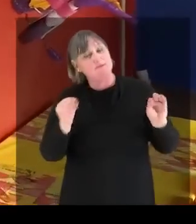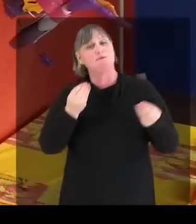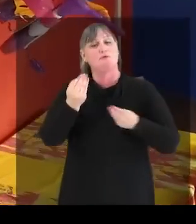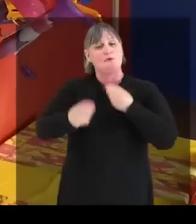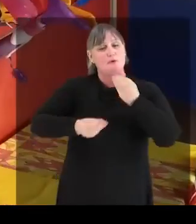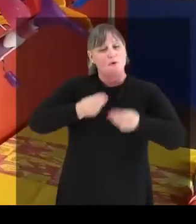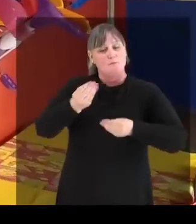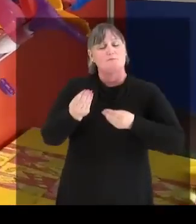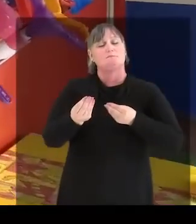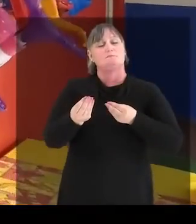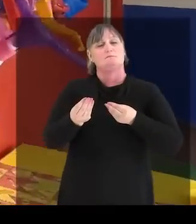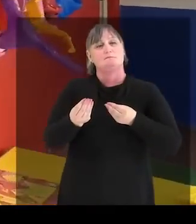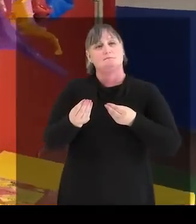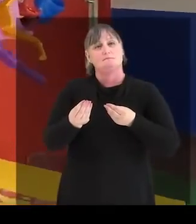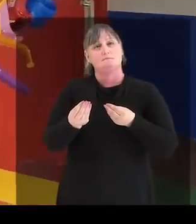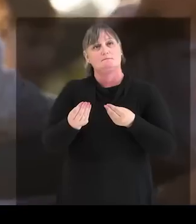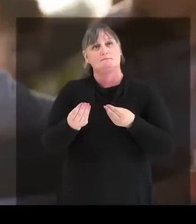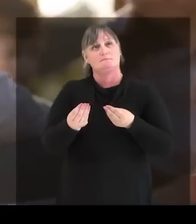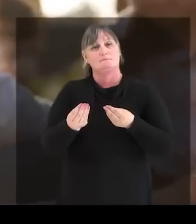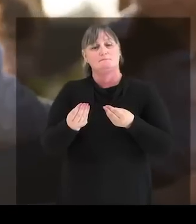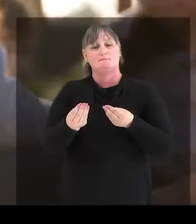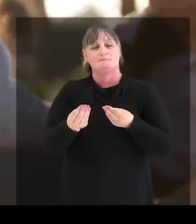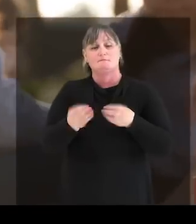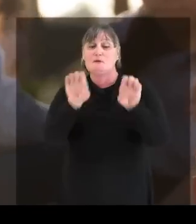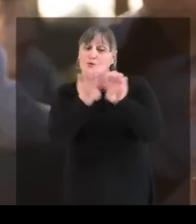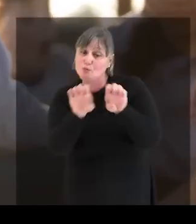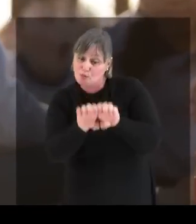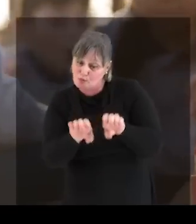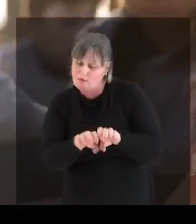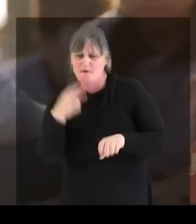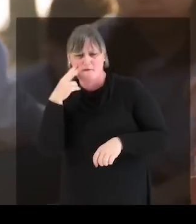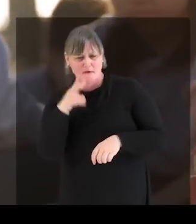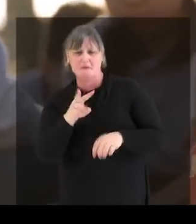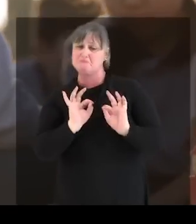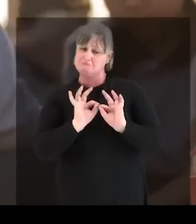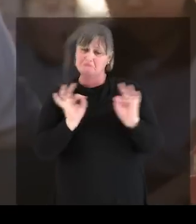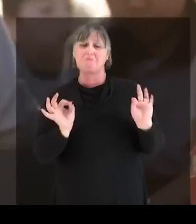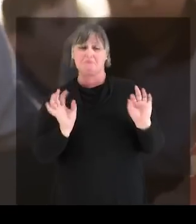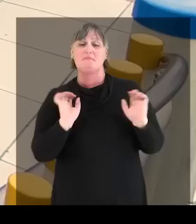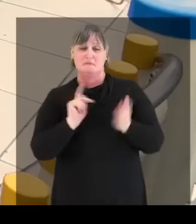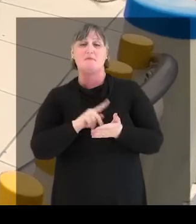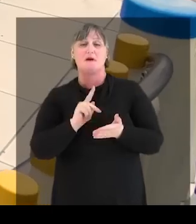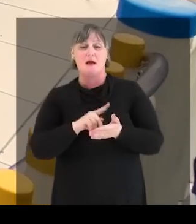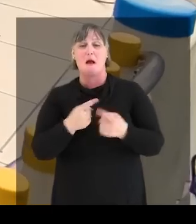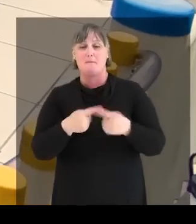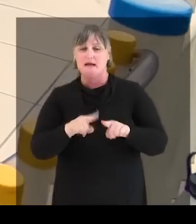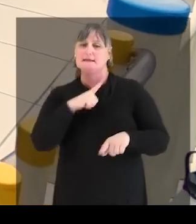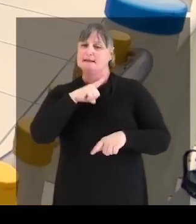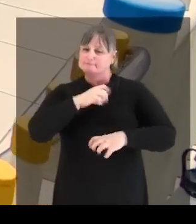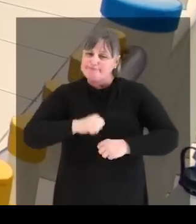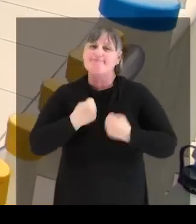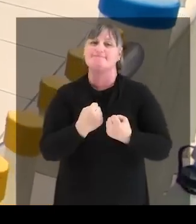Simples numa questão, de repente, da estrutura quando você olha, mas que carrega